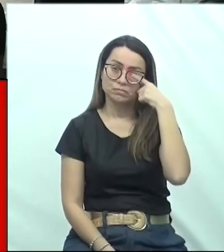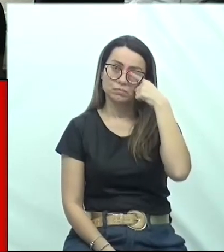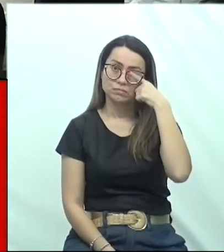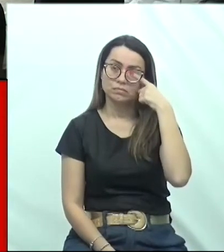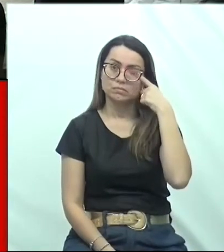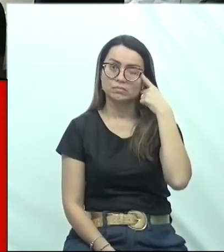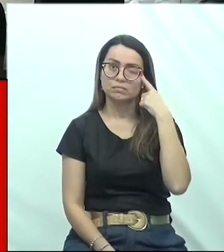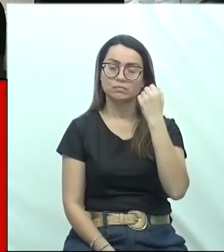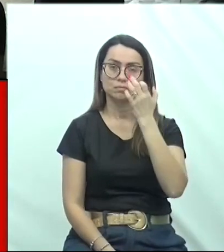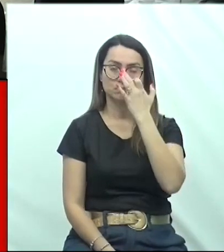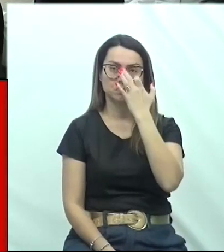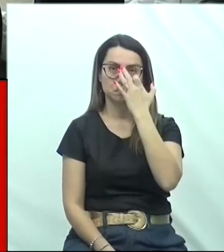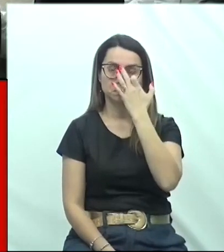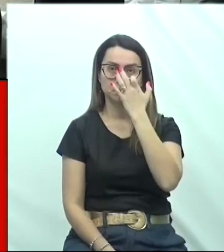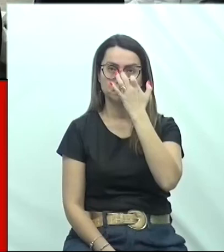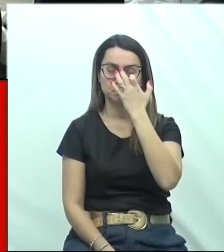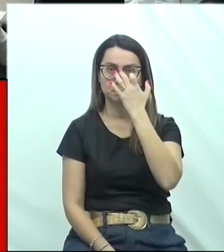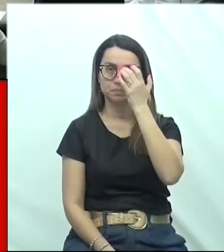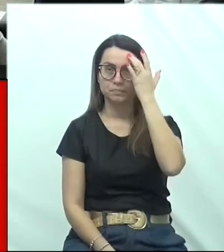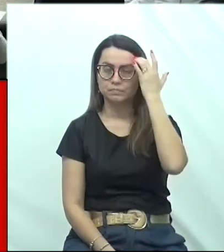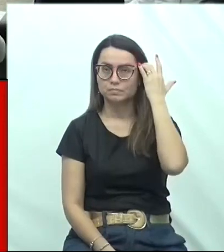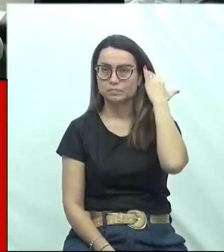Antônio Manuel.